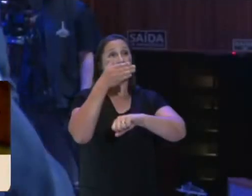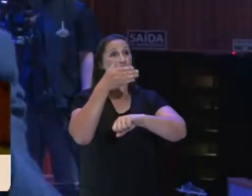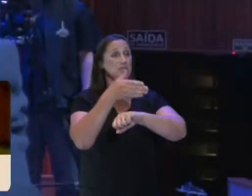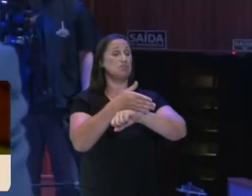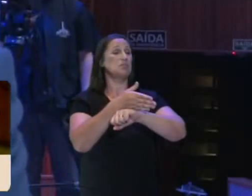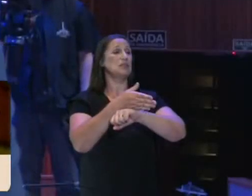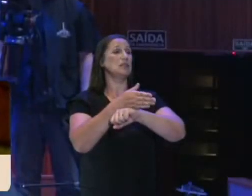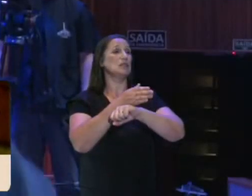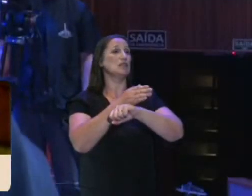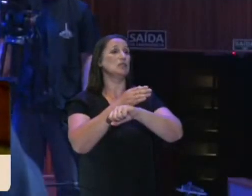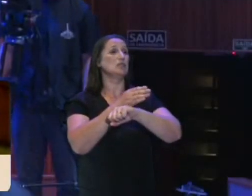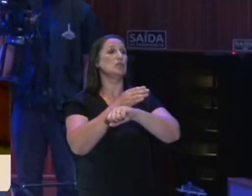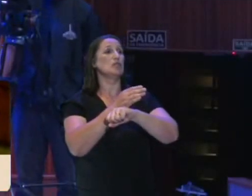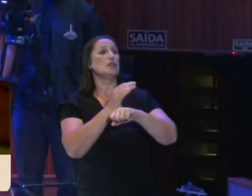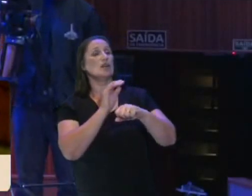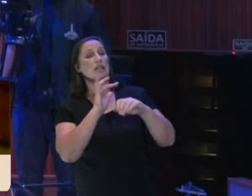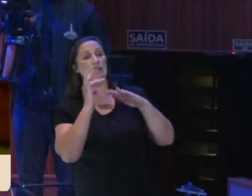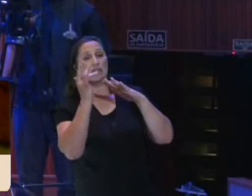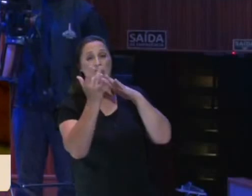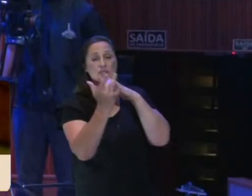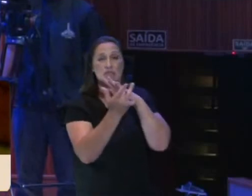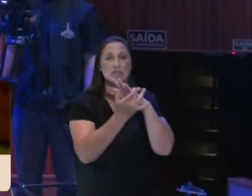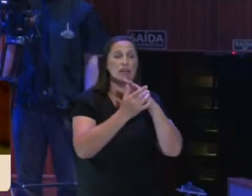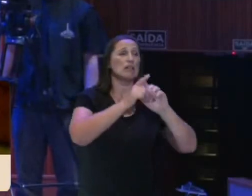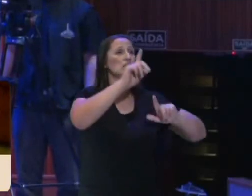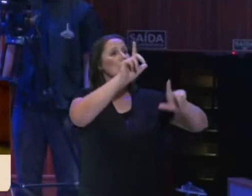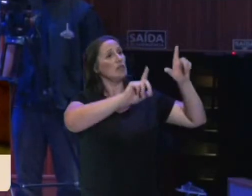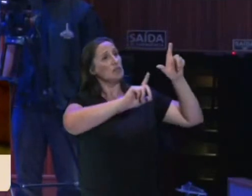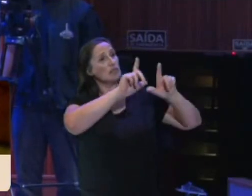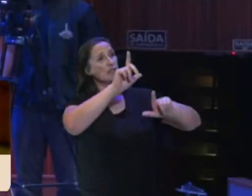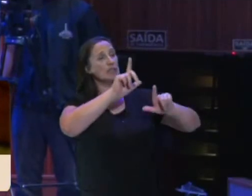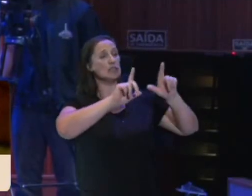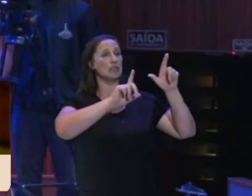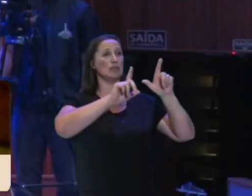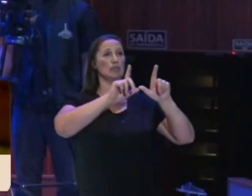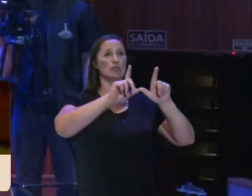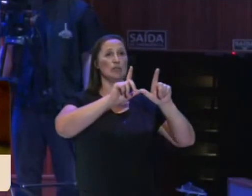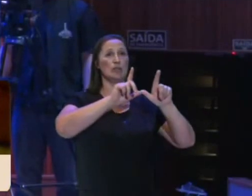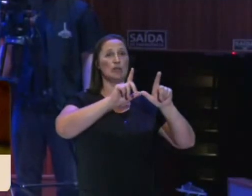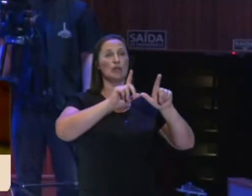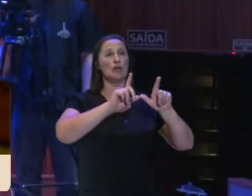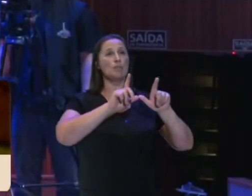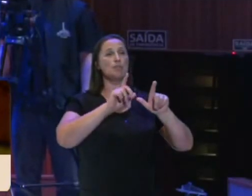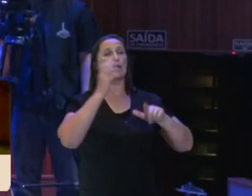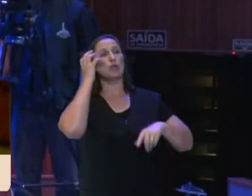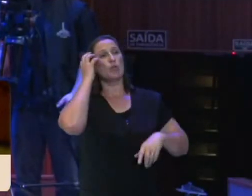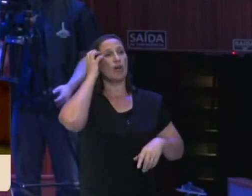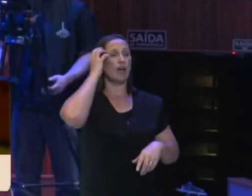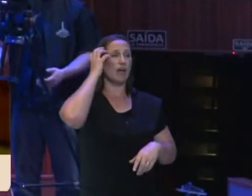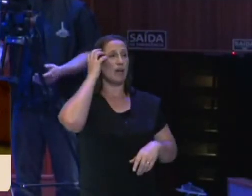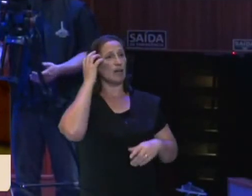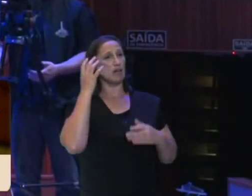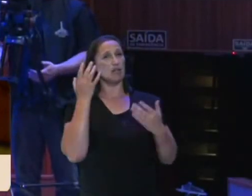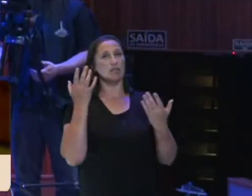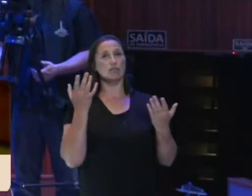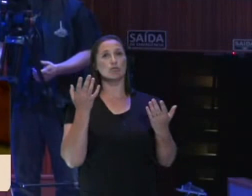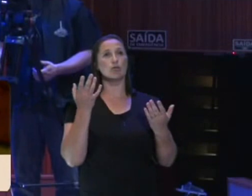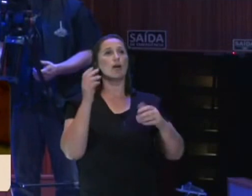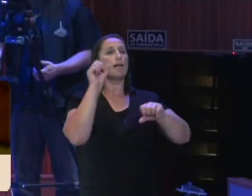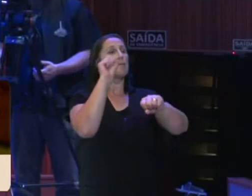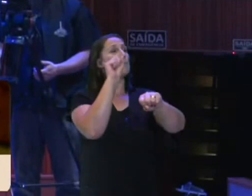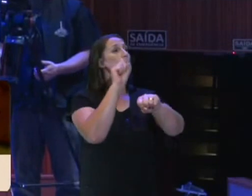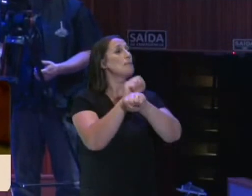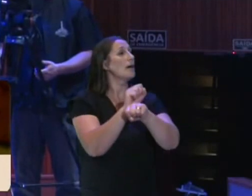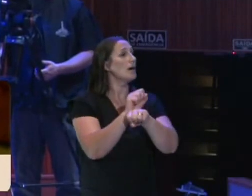pela internet, pela televisão, pelo podcast, pelo rádio, para o que você